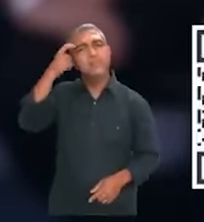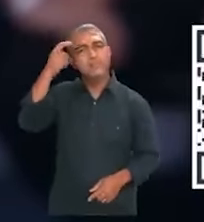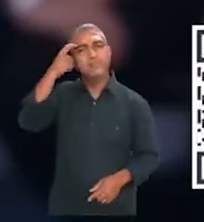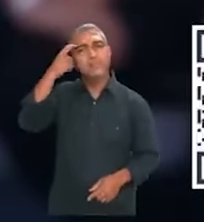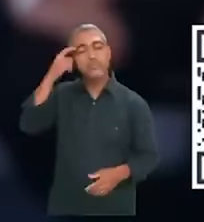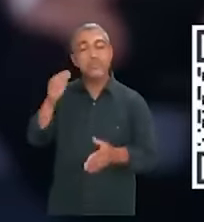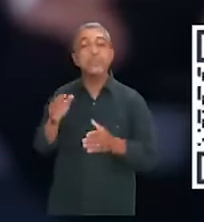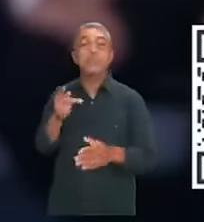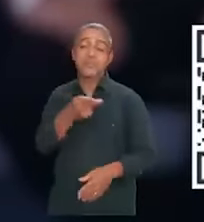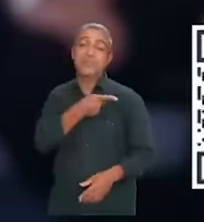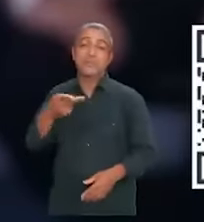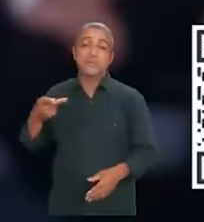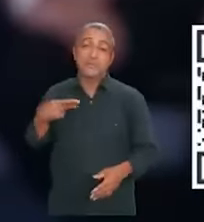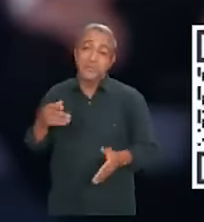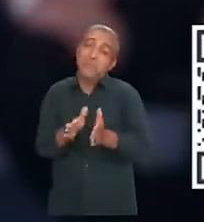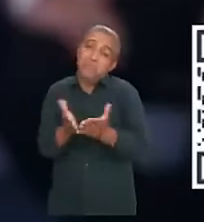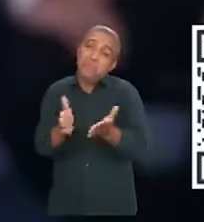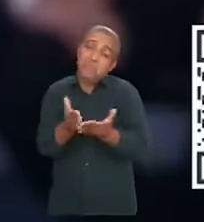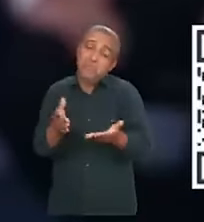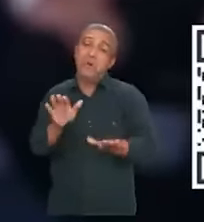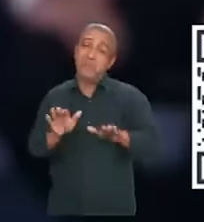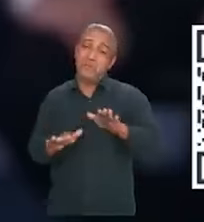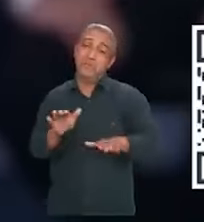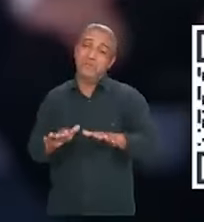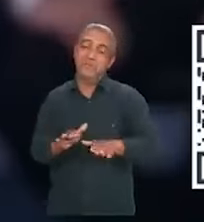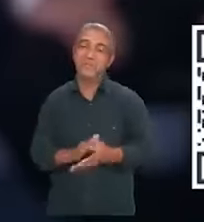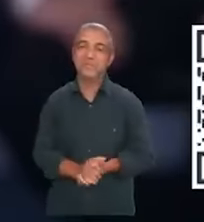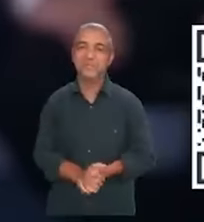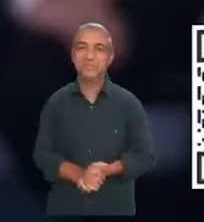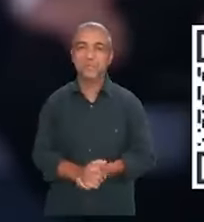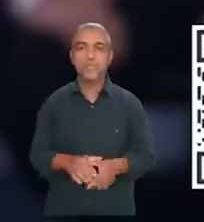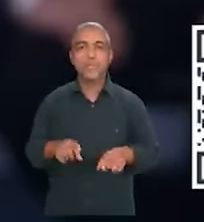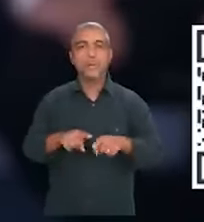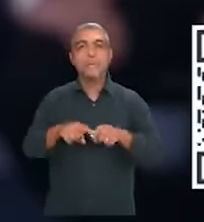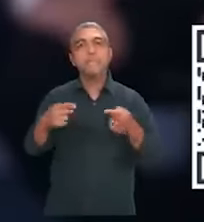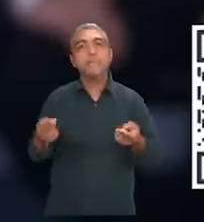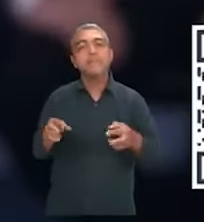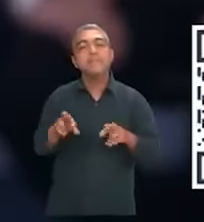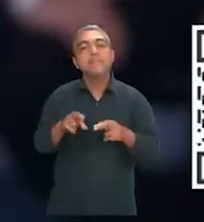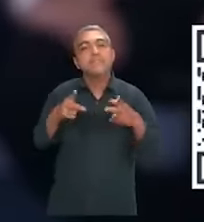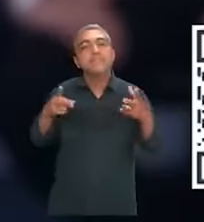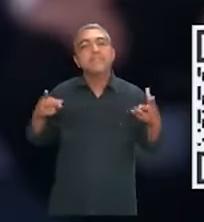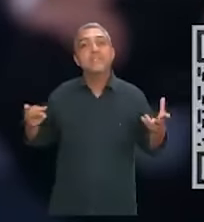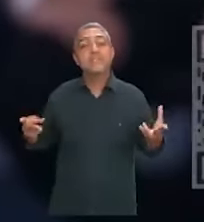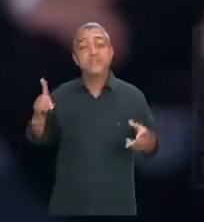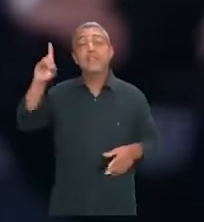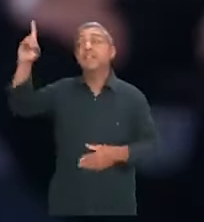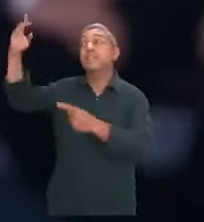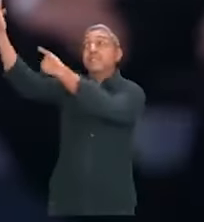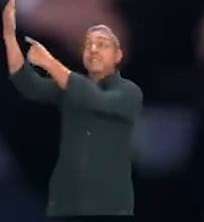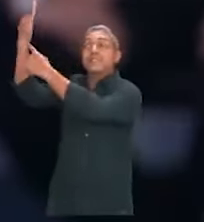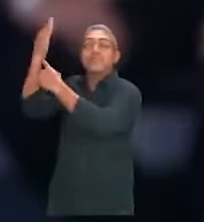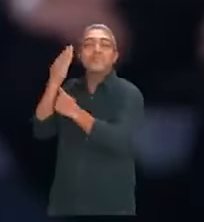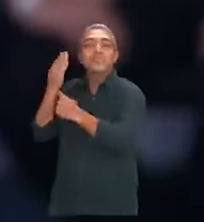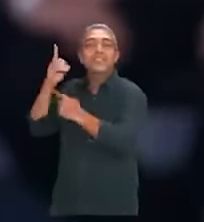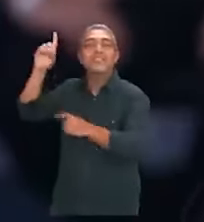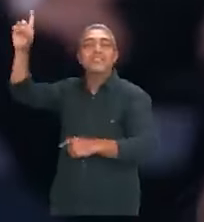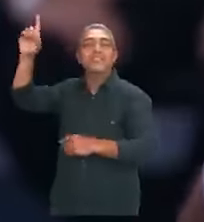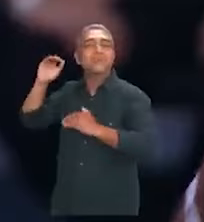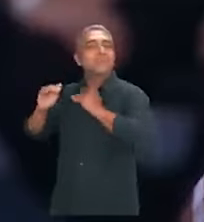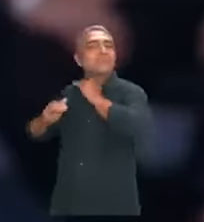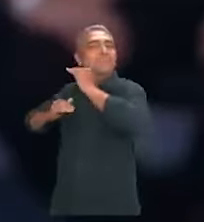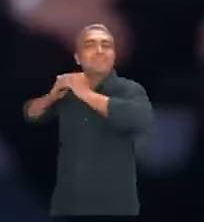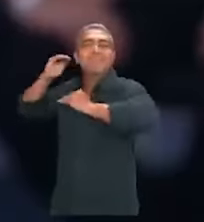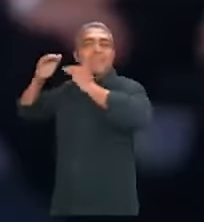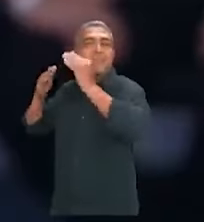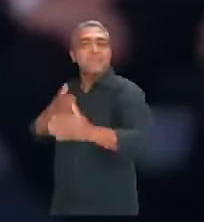pobre mas a Minha experiência é que Deus foi nos prosperando Eu nunca fiz